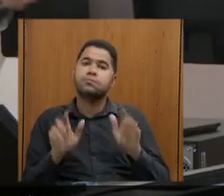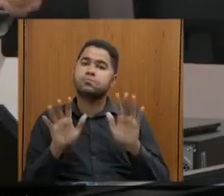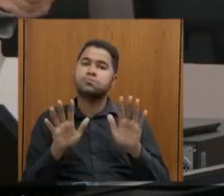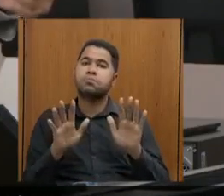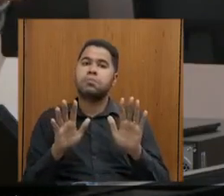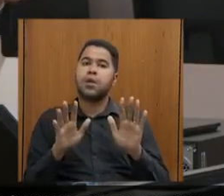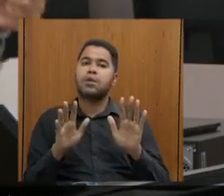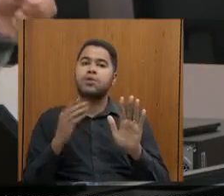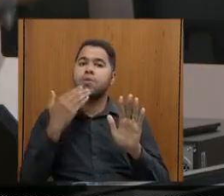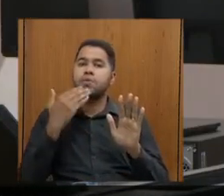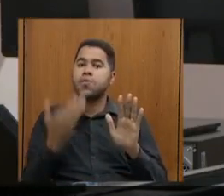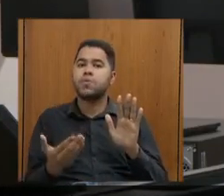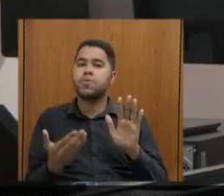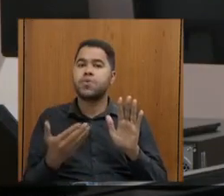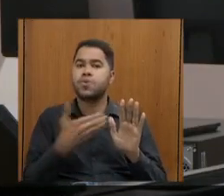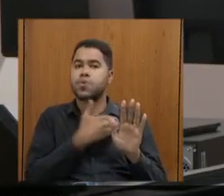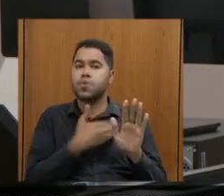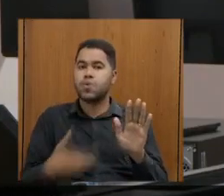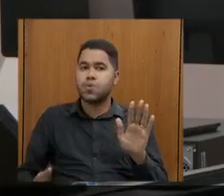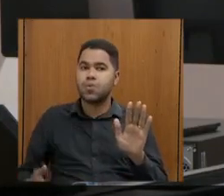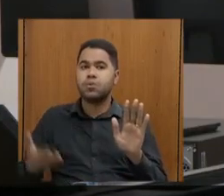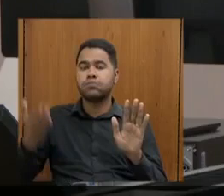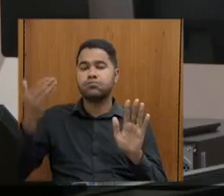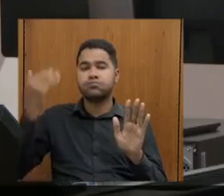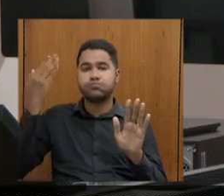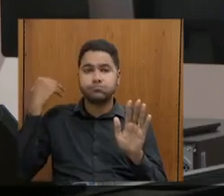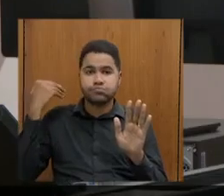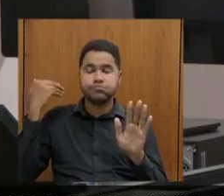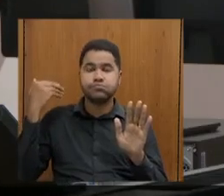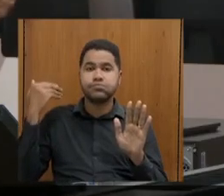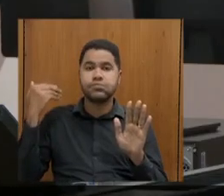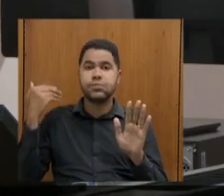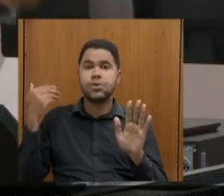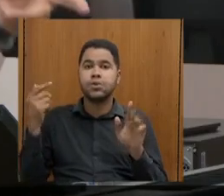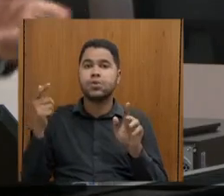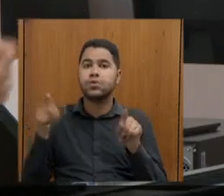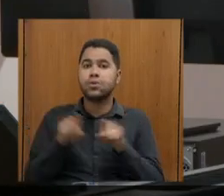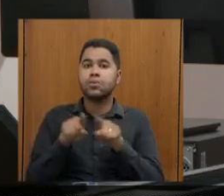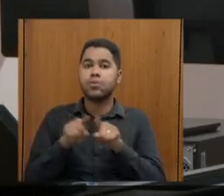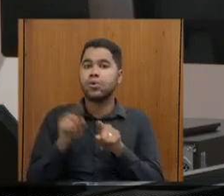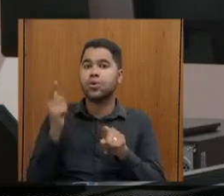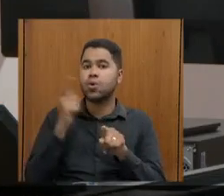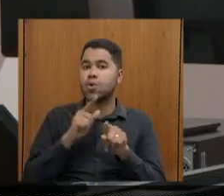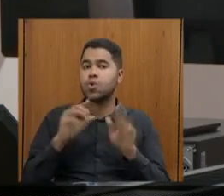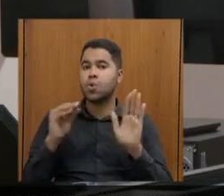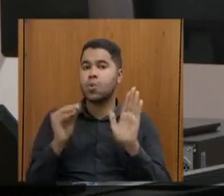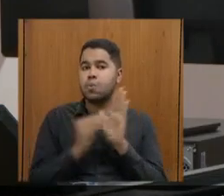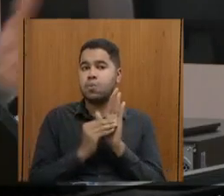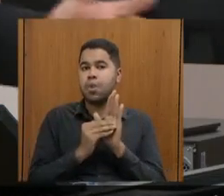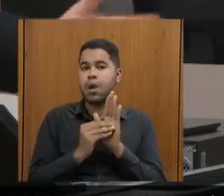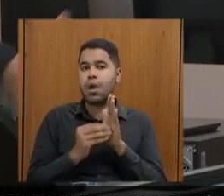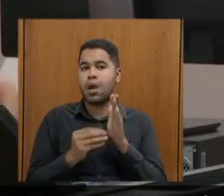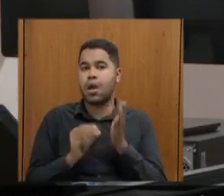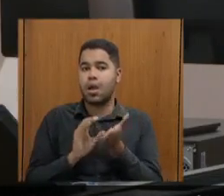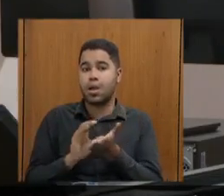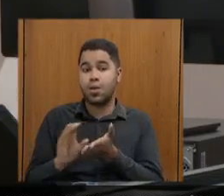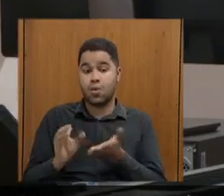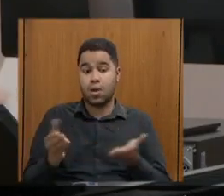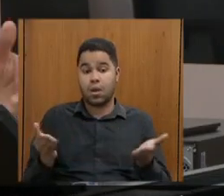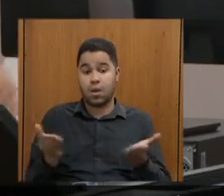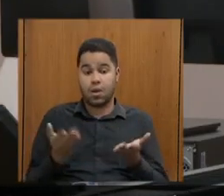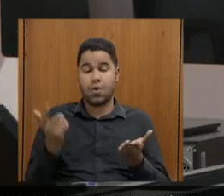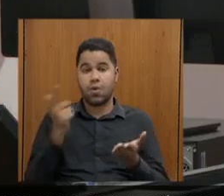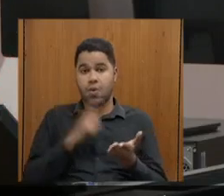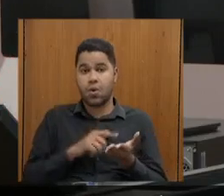mas não botou não pediu o governador passado no passado bem conseguiu colocar recursos lá né nós conseguimos